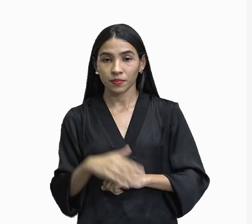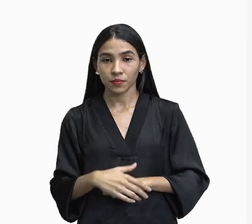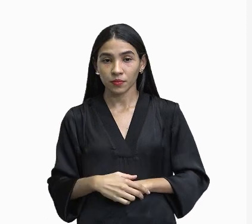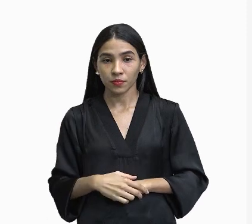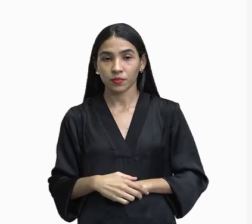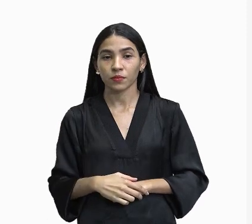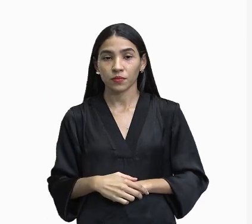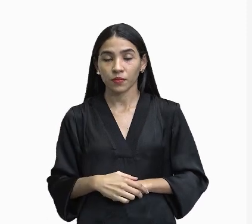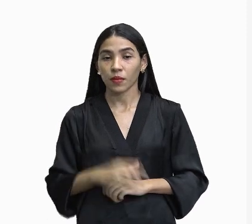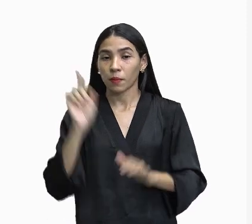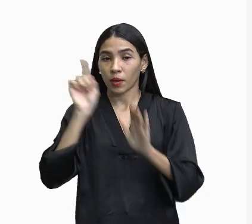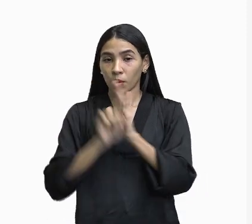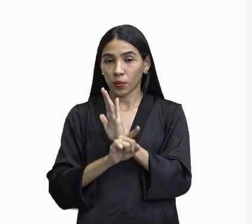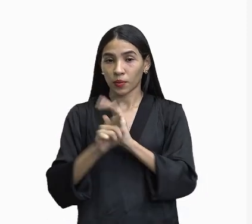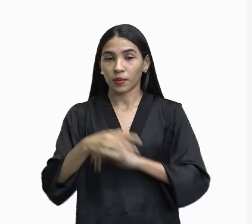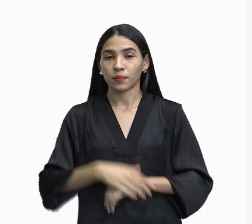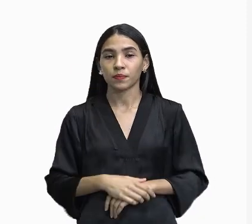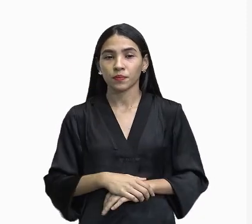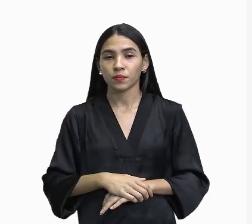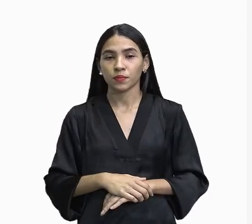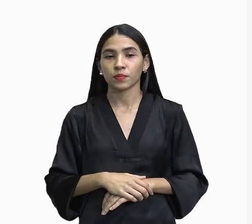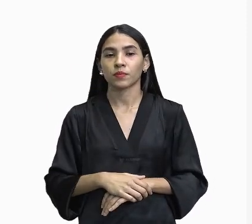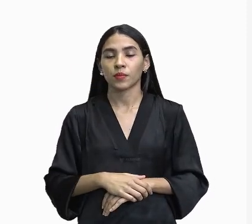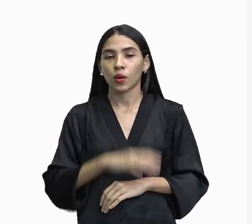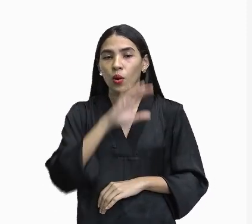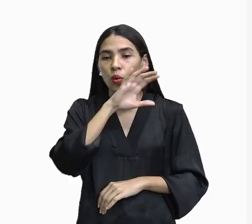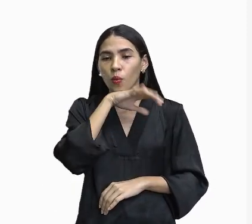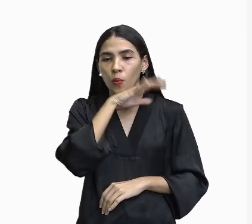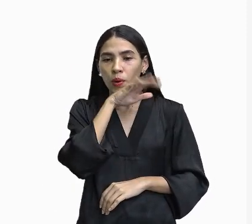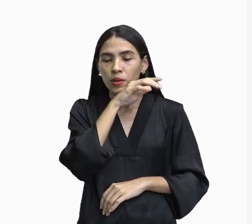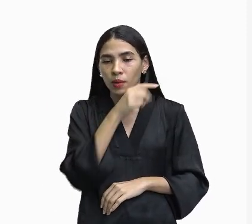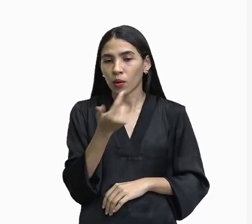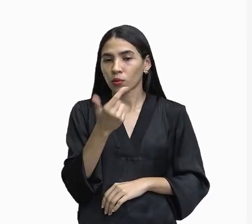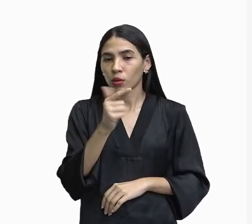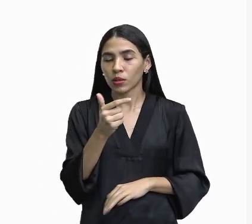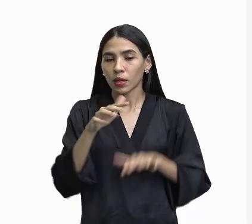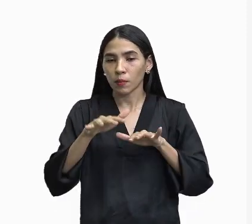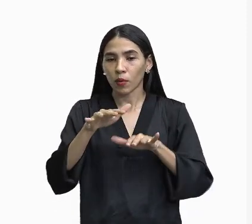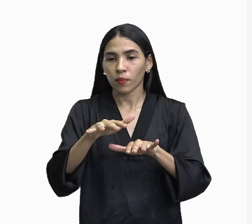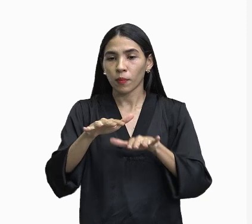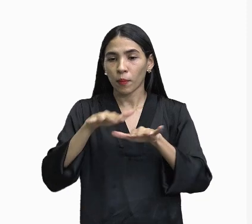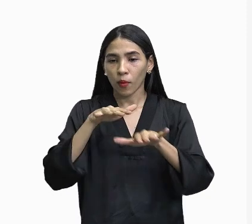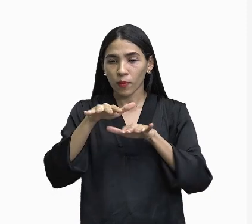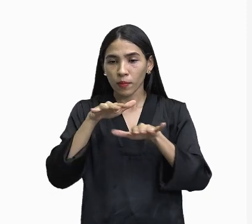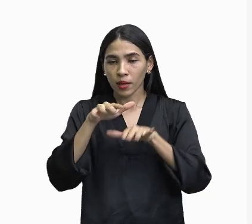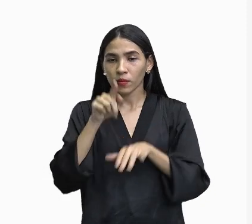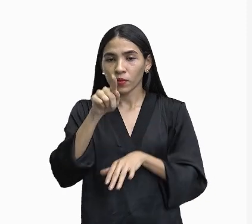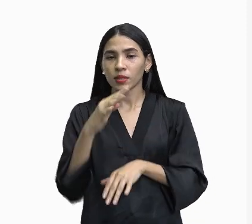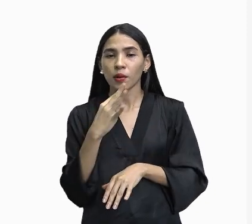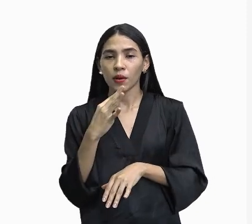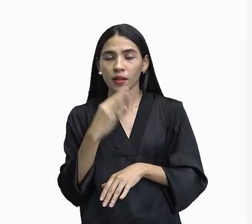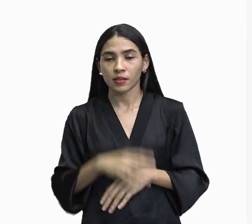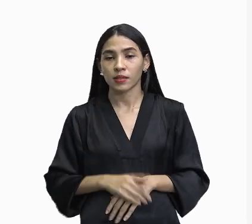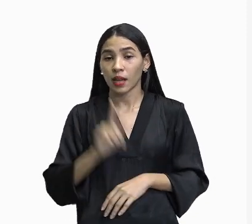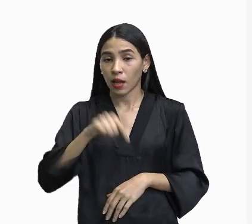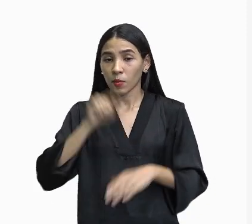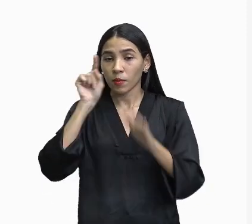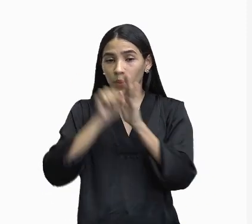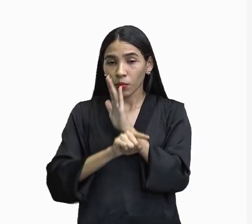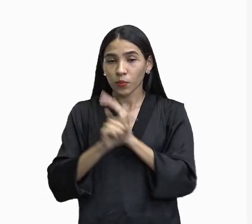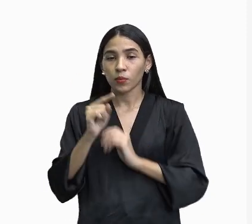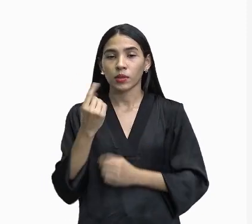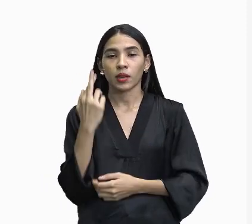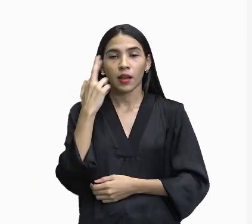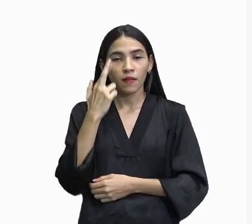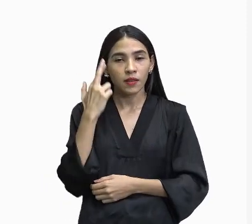Com a seguinte questão: um animal que não se locomove, você conhece? É uma pergunta, é uma reflexão. Vocês